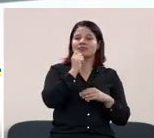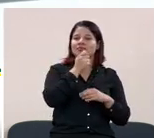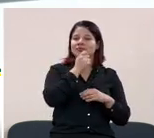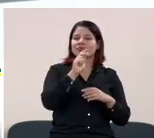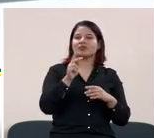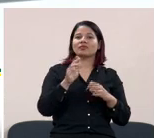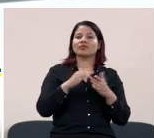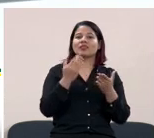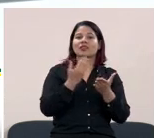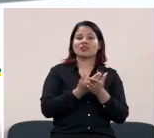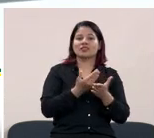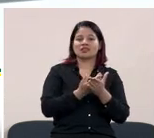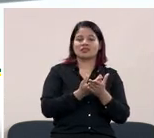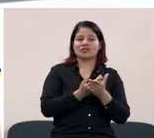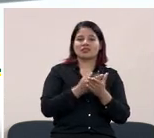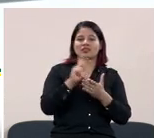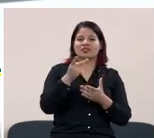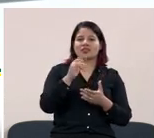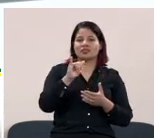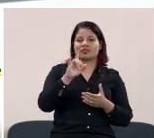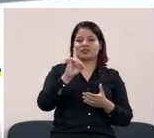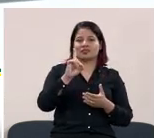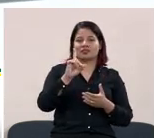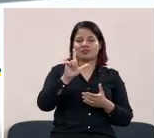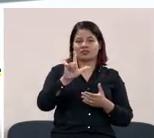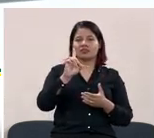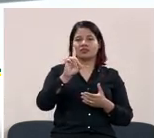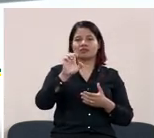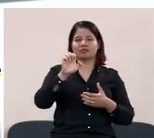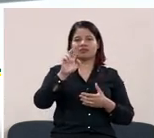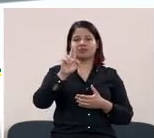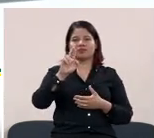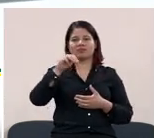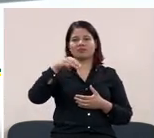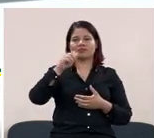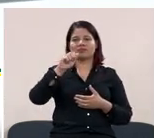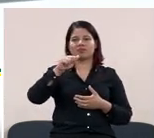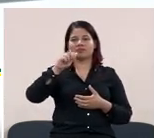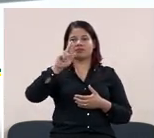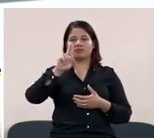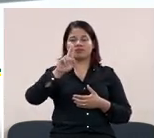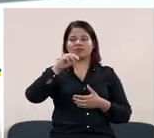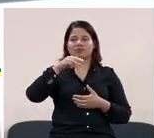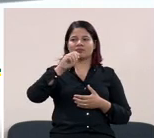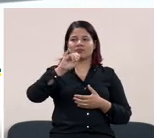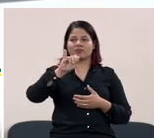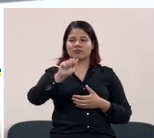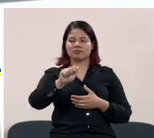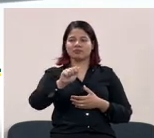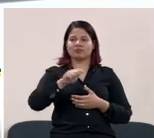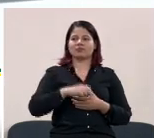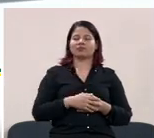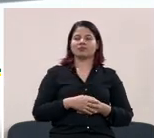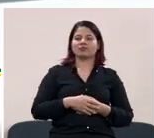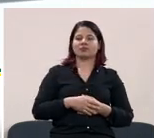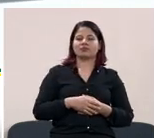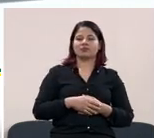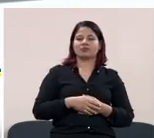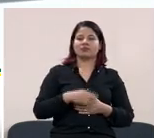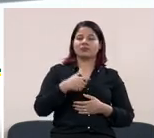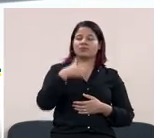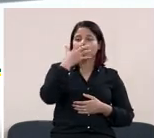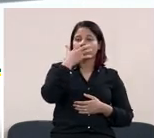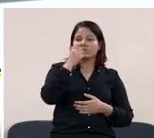é, para mim, um grande exemplo de luta e determinação. Um exemplo de quanto